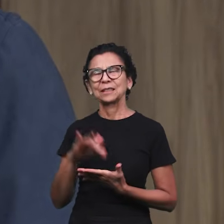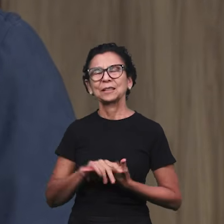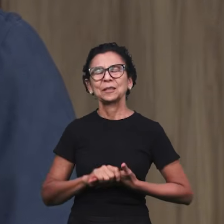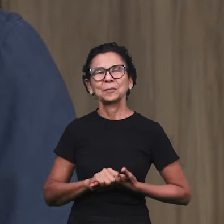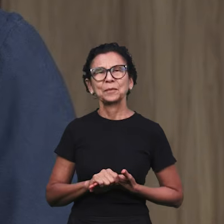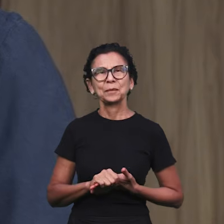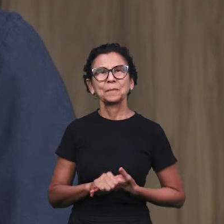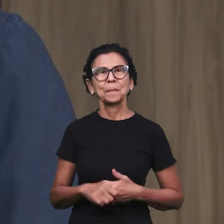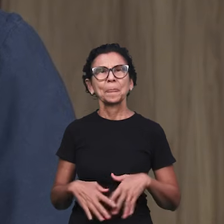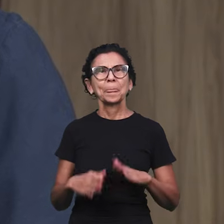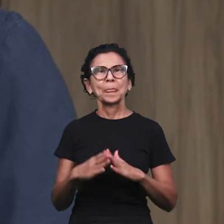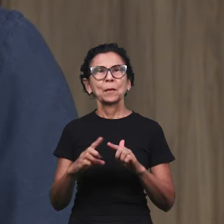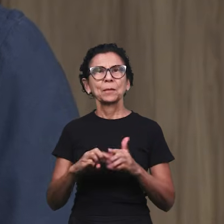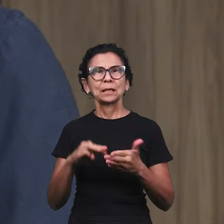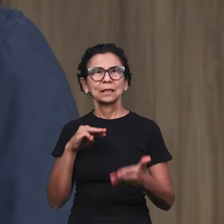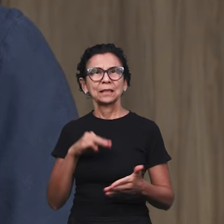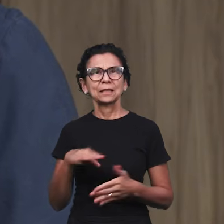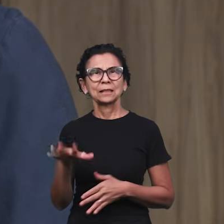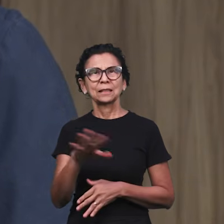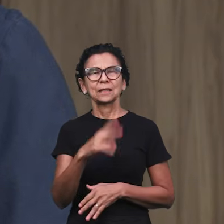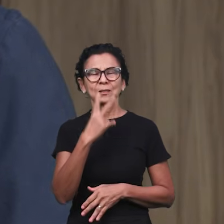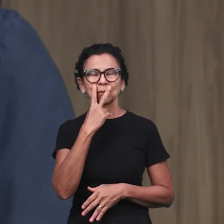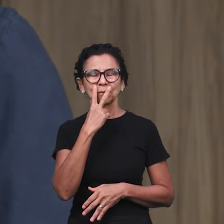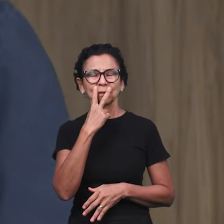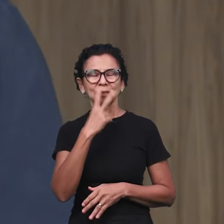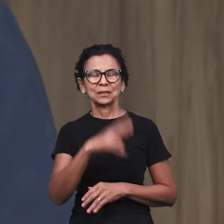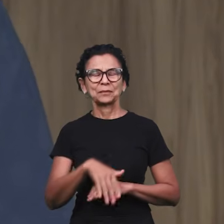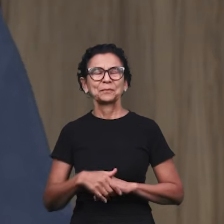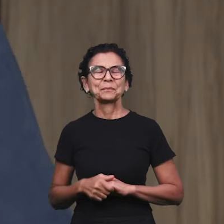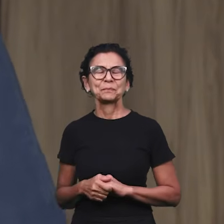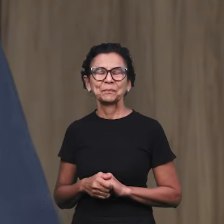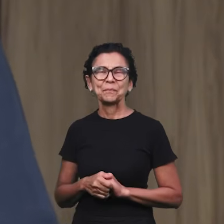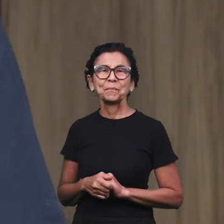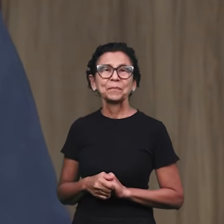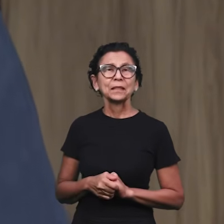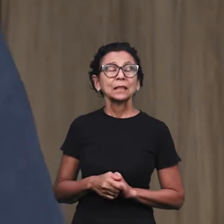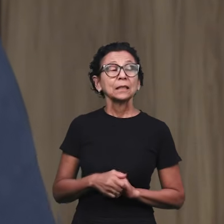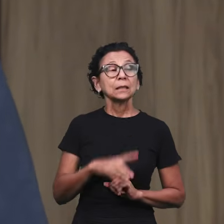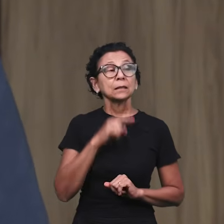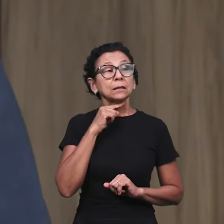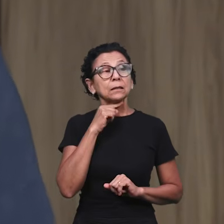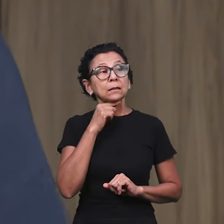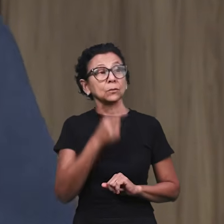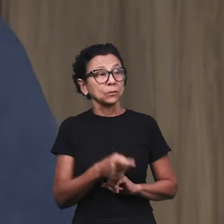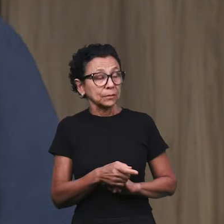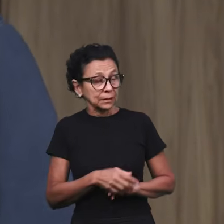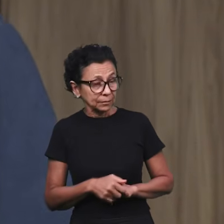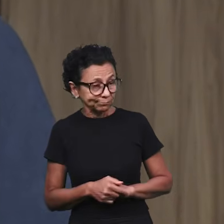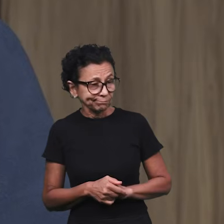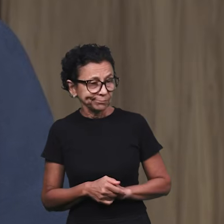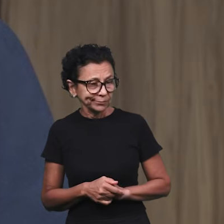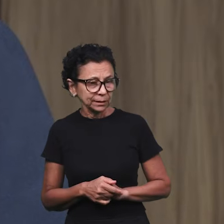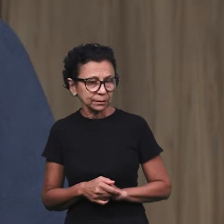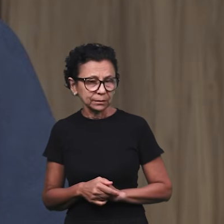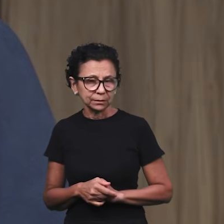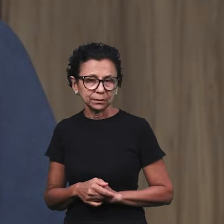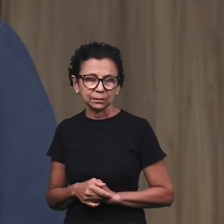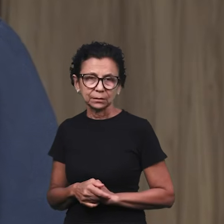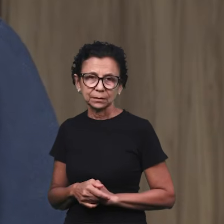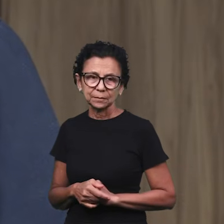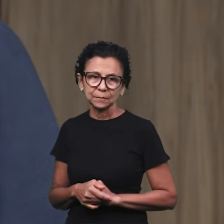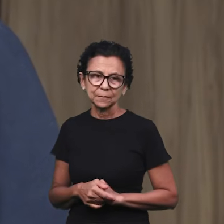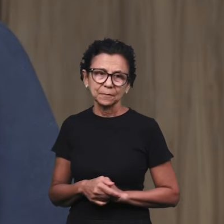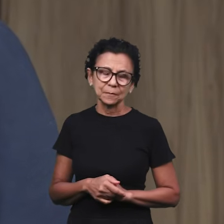igreja de Jardim Camburi 3, do pastor João Vicente. E a minha dúvida, pastor, é como é que o jovem ele pode saber